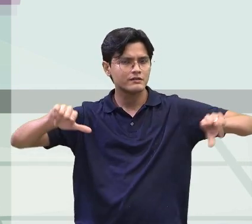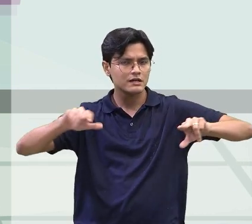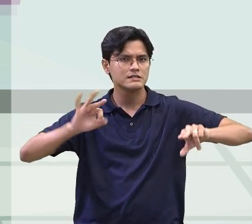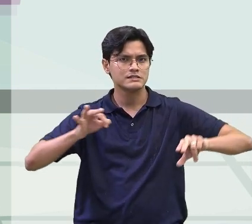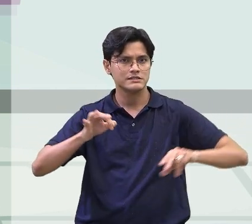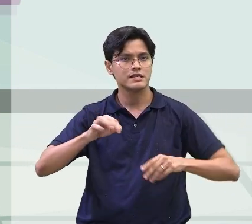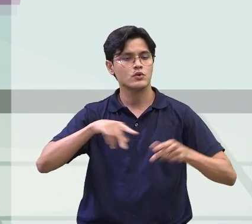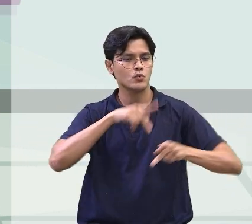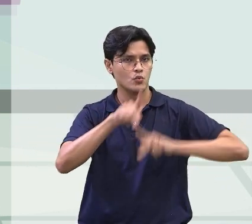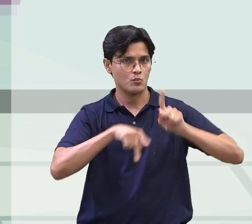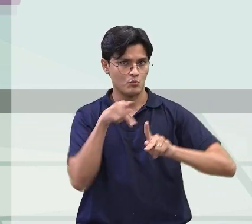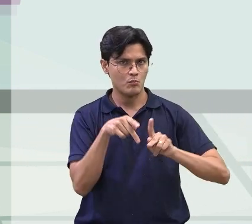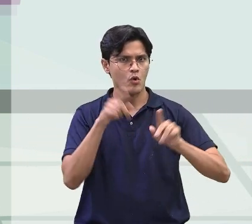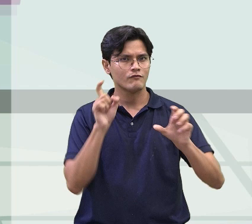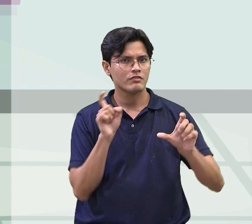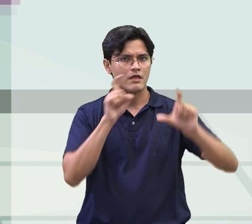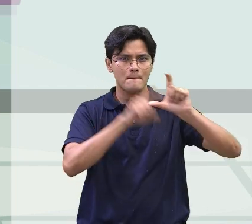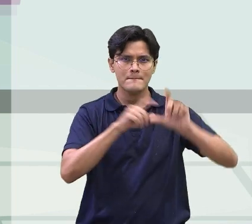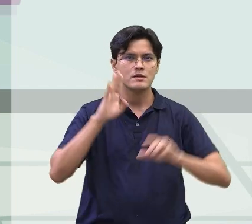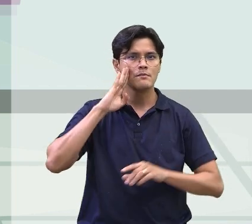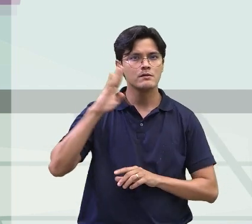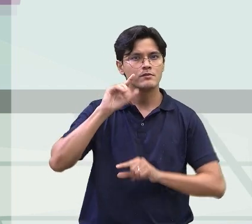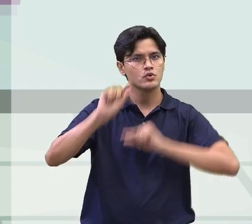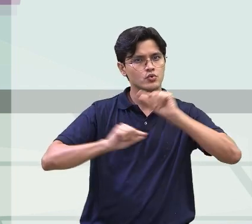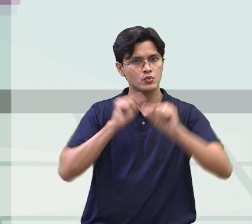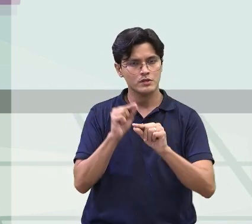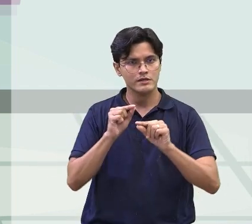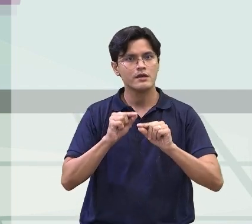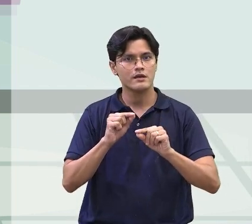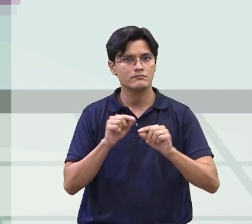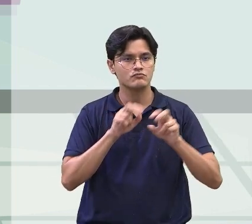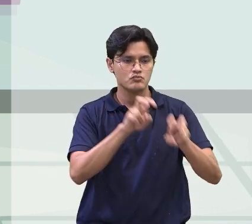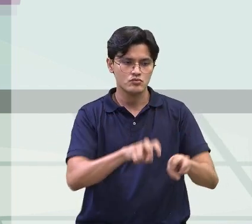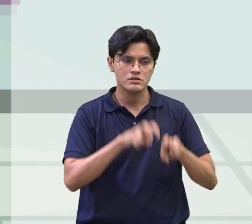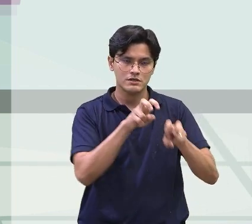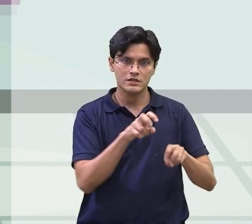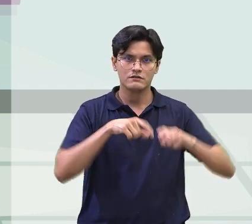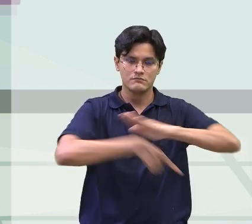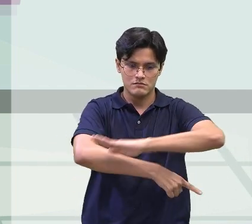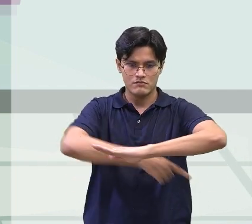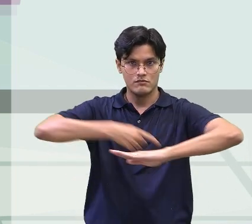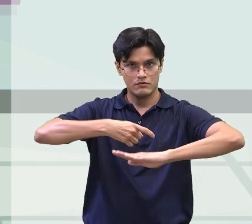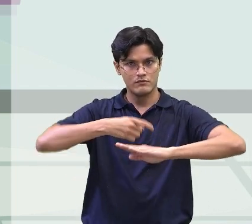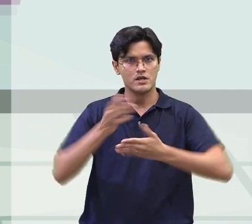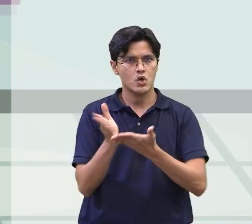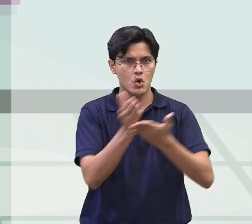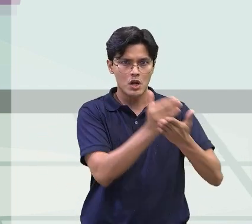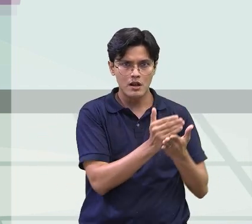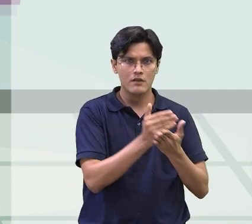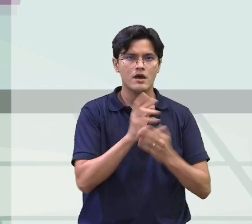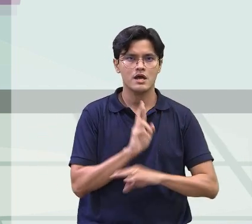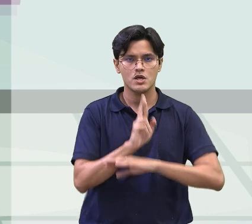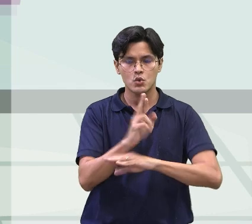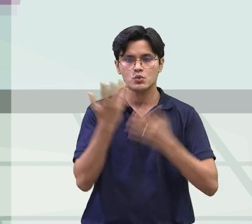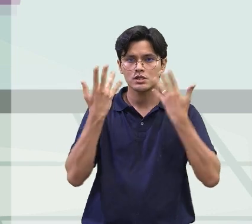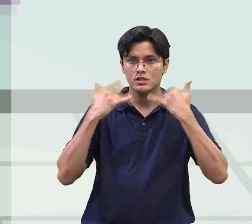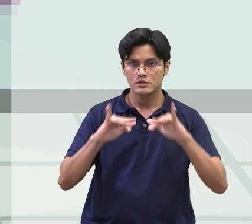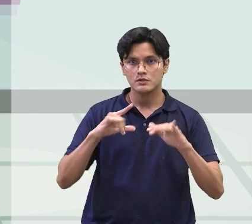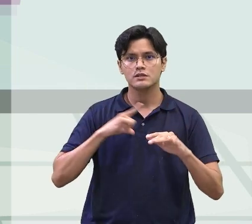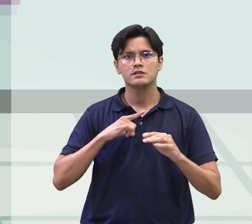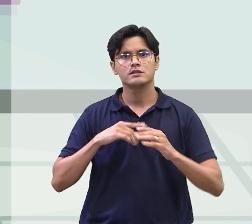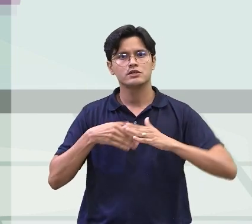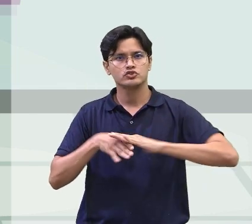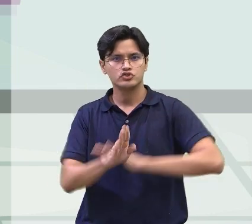do extrativismo para garantir sua subsistência, tendo seus modos de vida diretamente relacionados à característica do